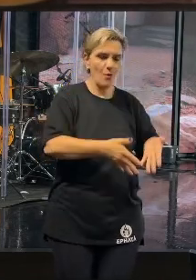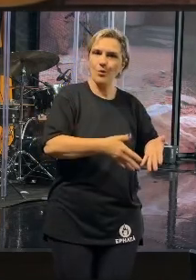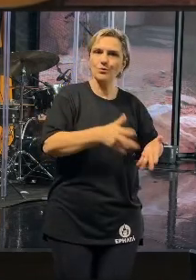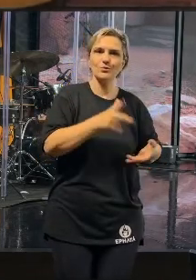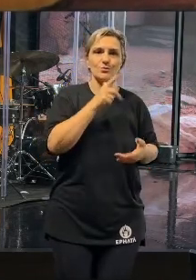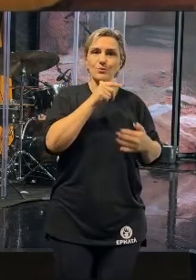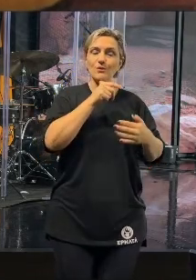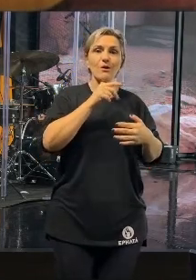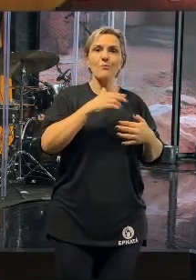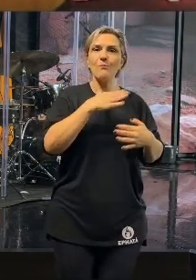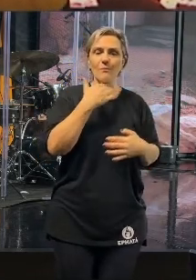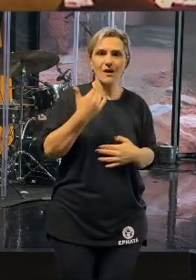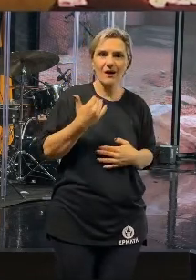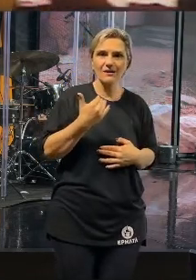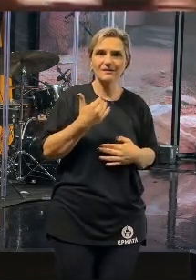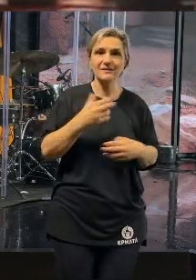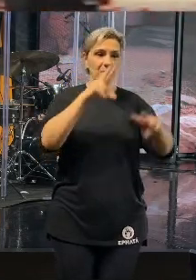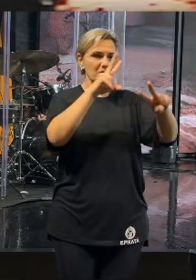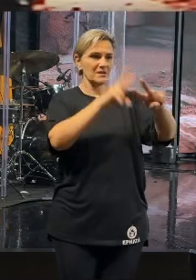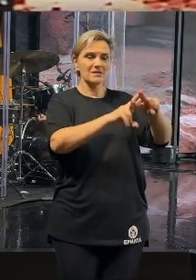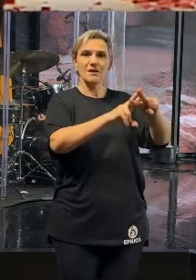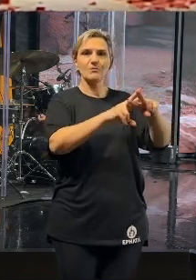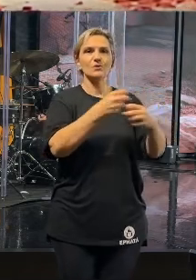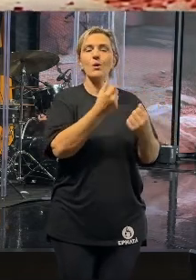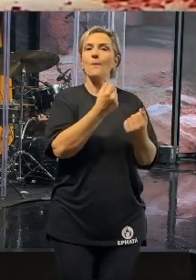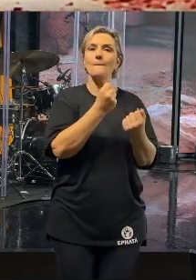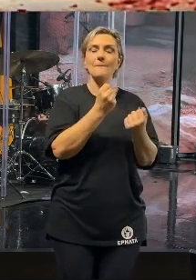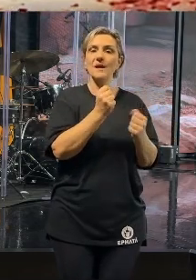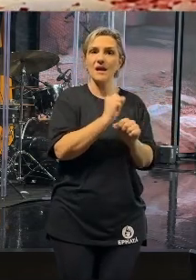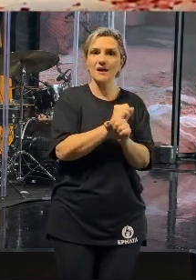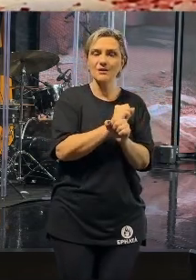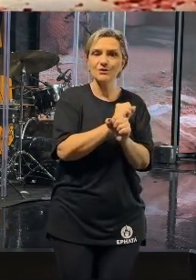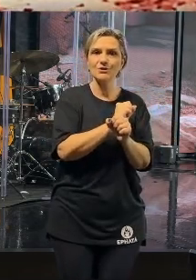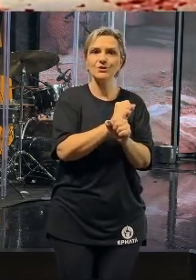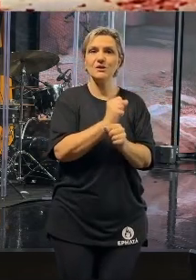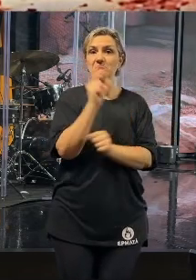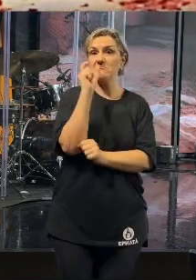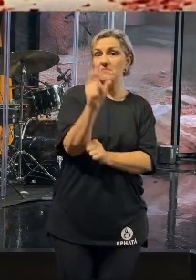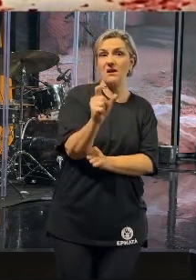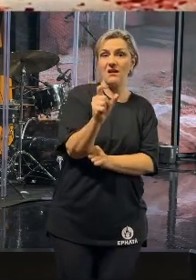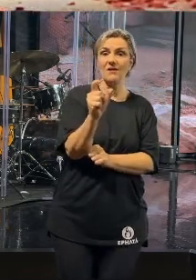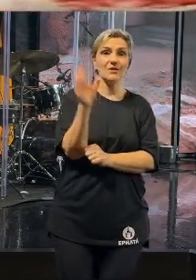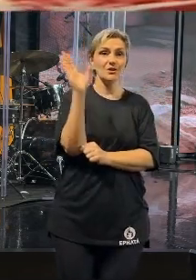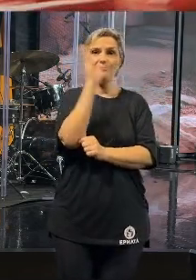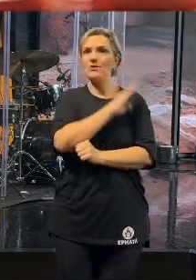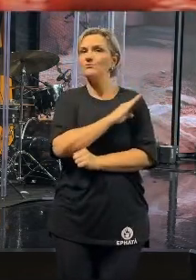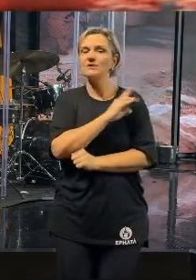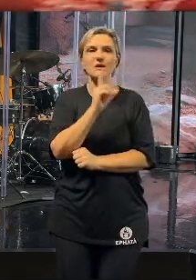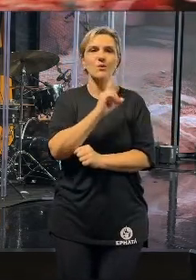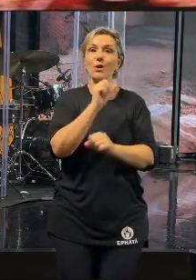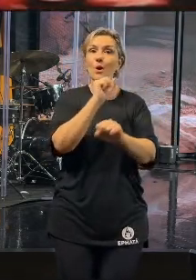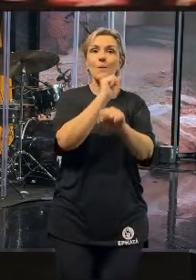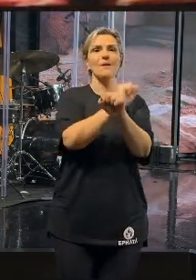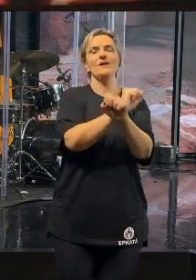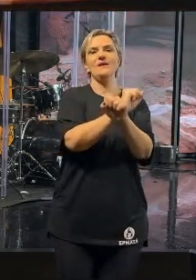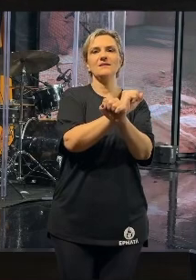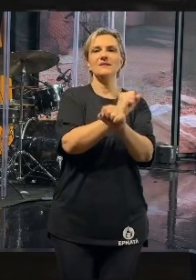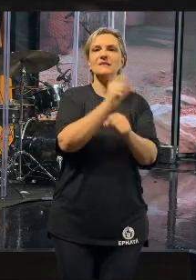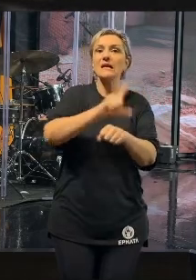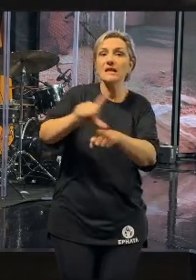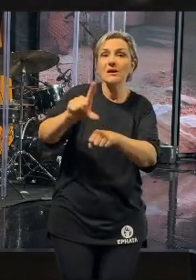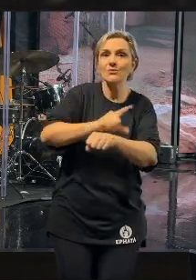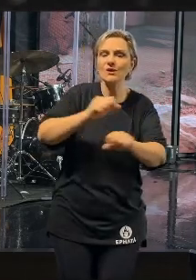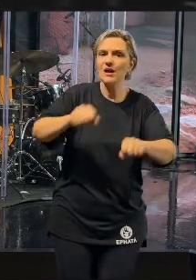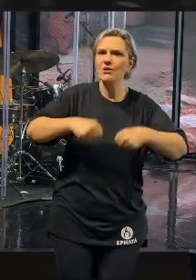afoga, prisão não prende, palavra de maldição não paralisa. Lagoinha Canoas, eu